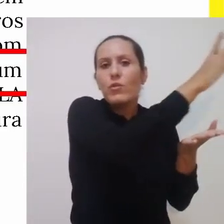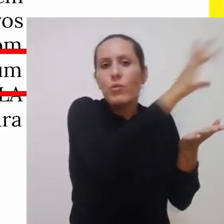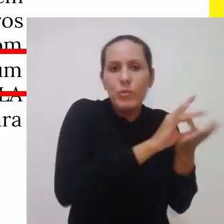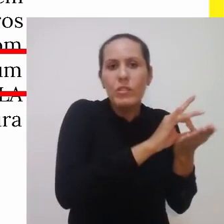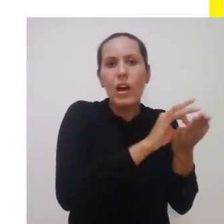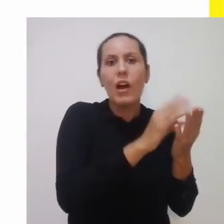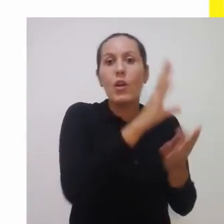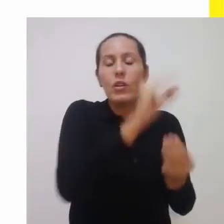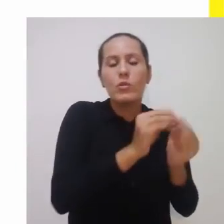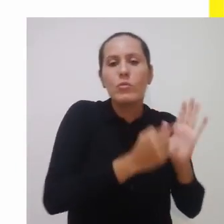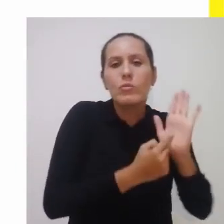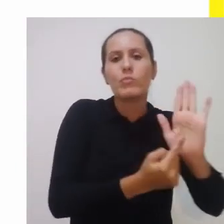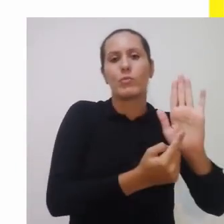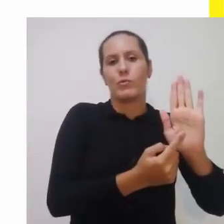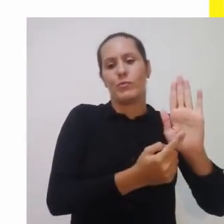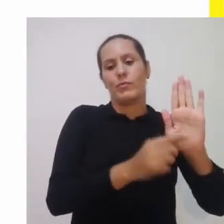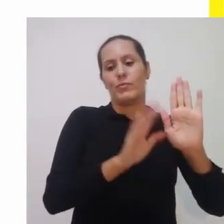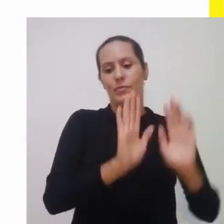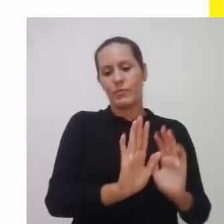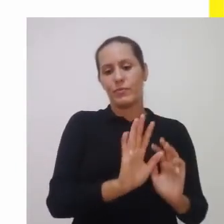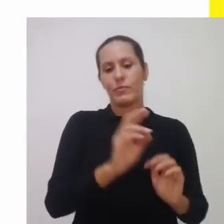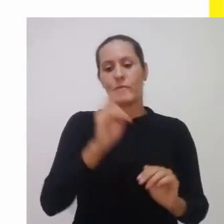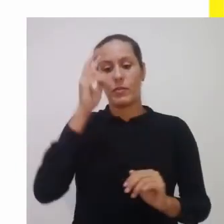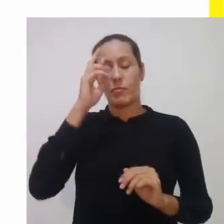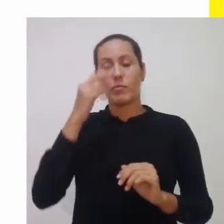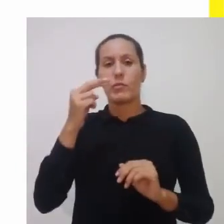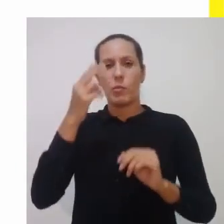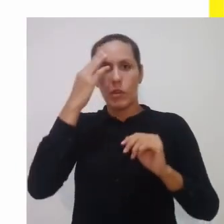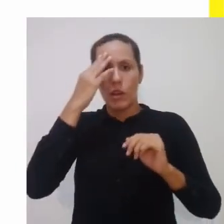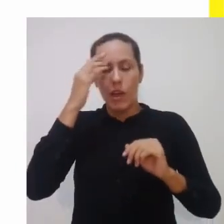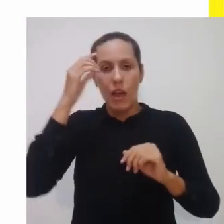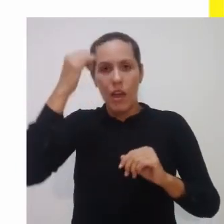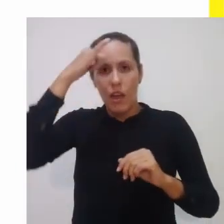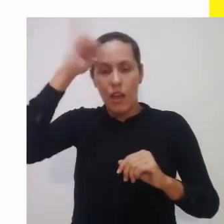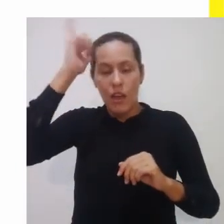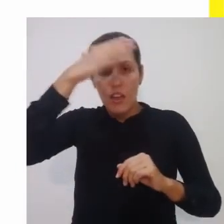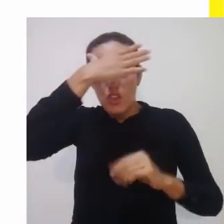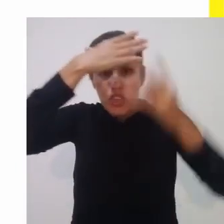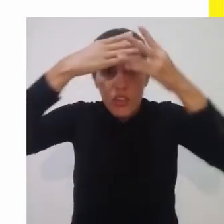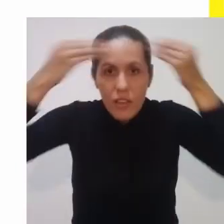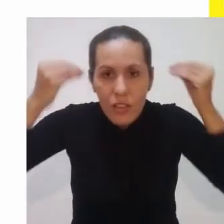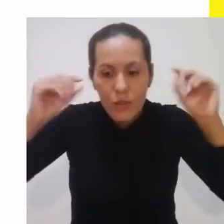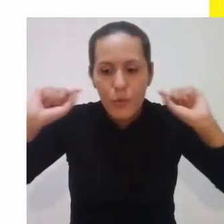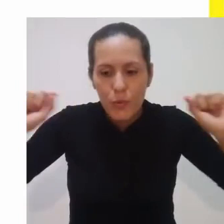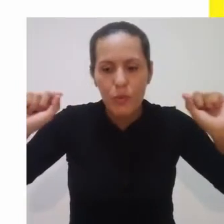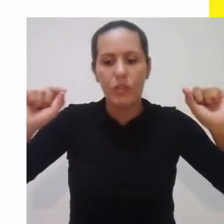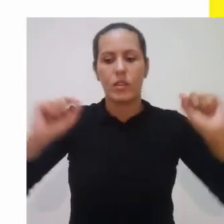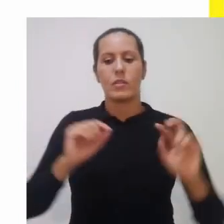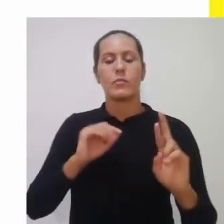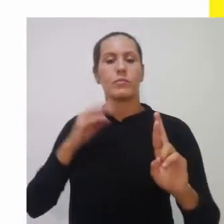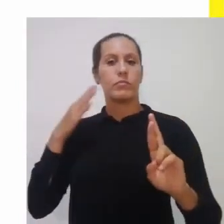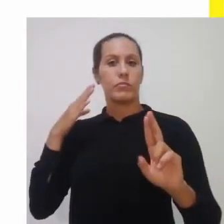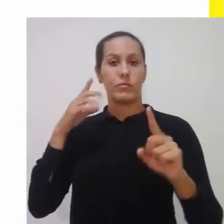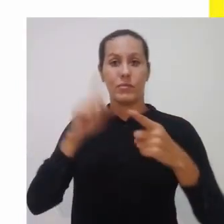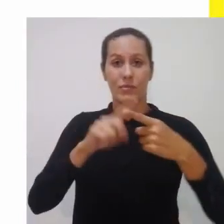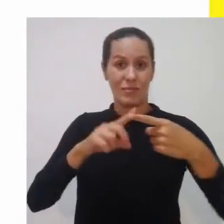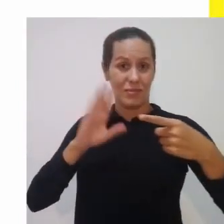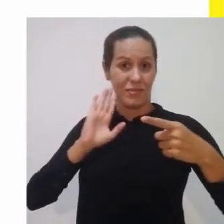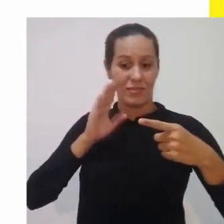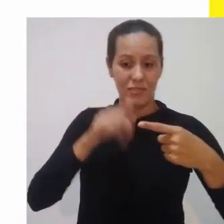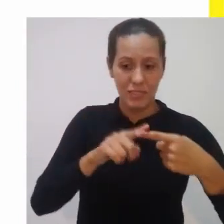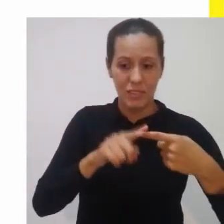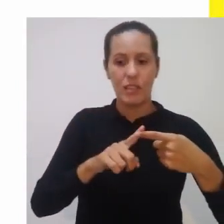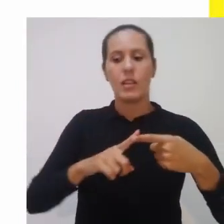do livro. Só para você não esquecer, eu também faço um lembrete na próxima imagem que aparece. A citação